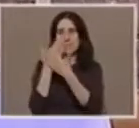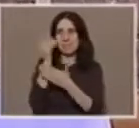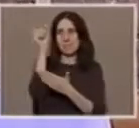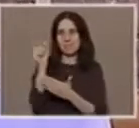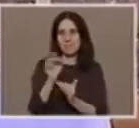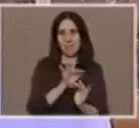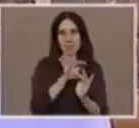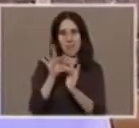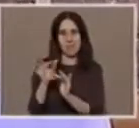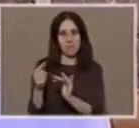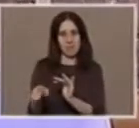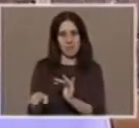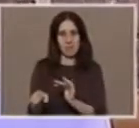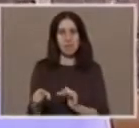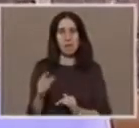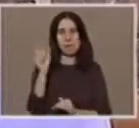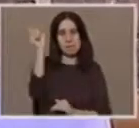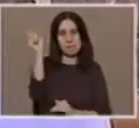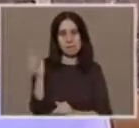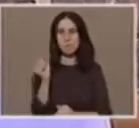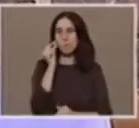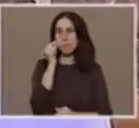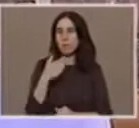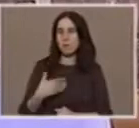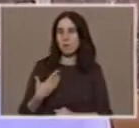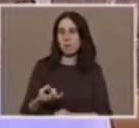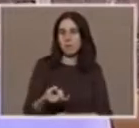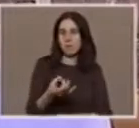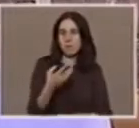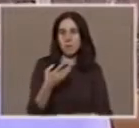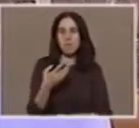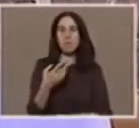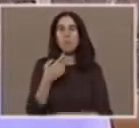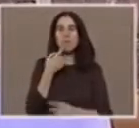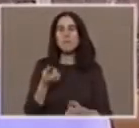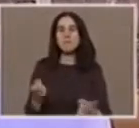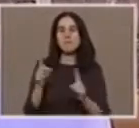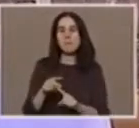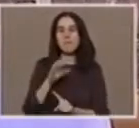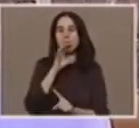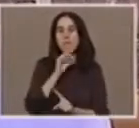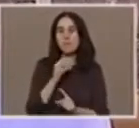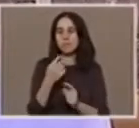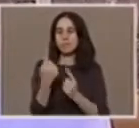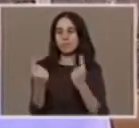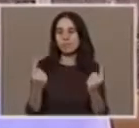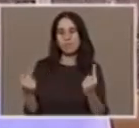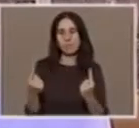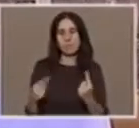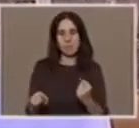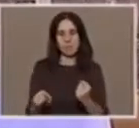presença. Reconduzi a vós, Pai de misericórdia, todos os vossos filhos dispersos.